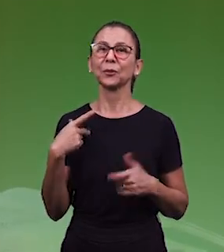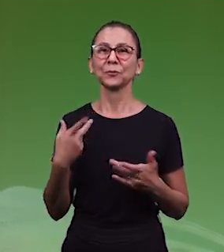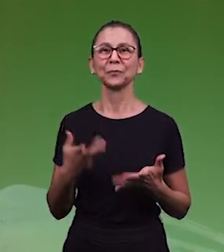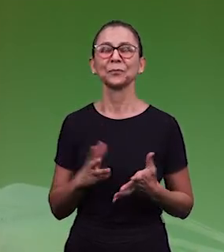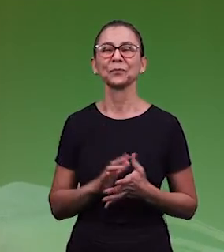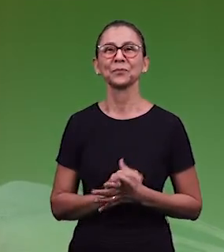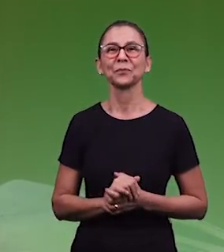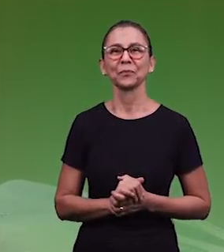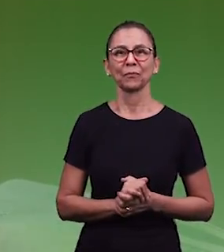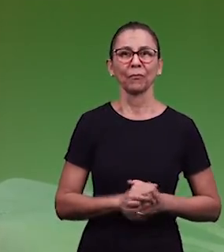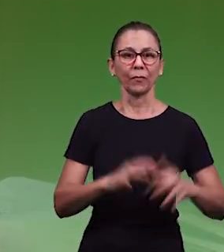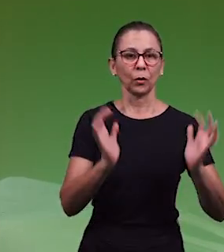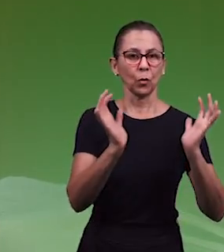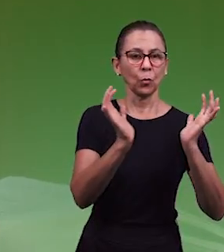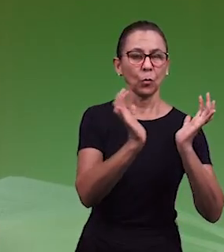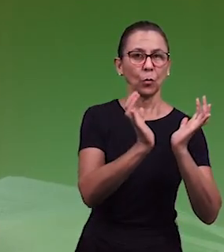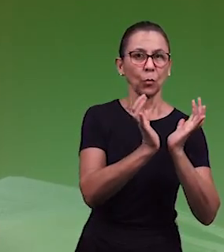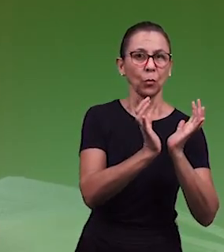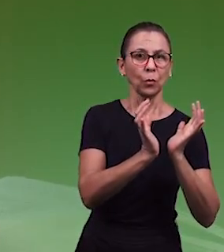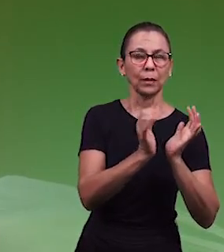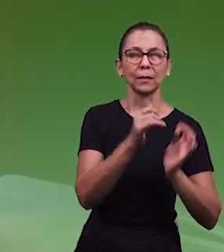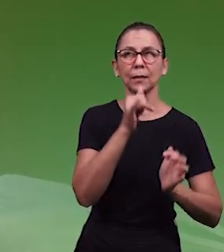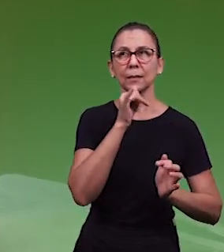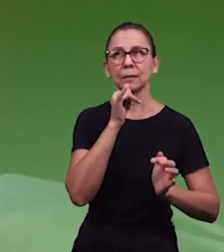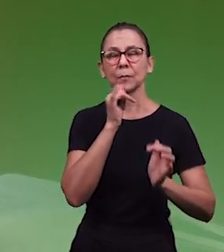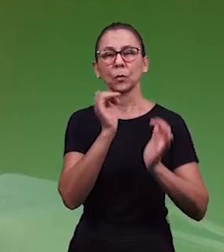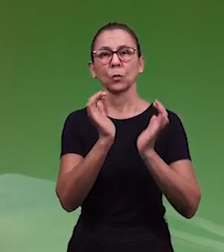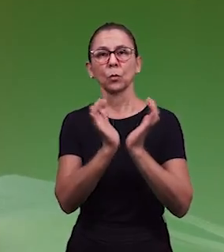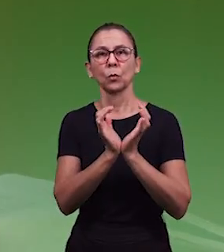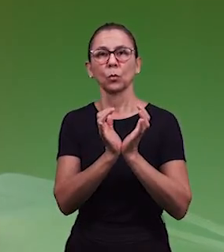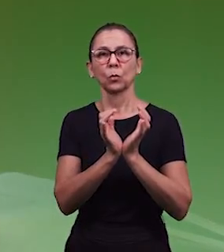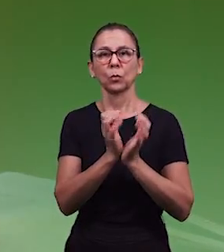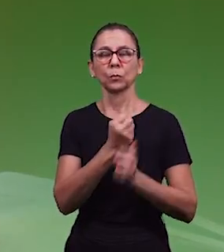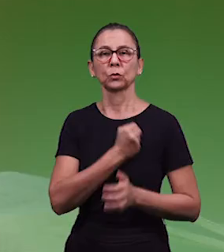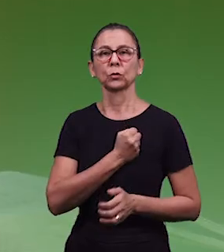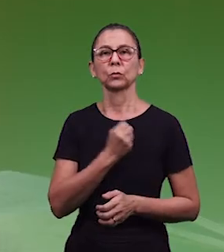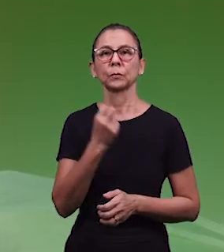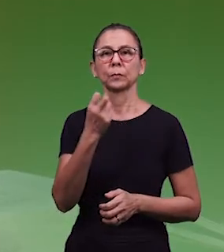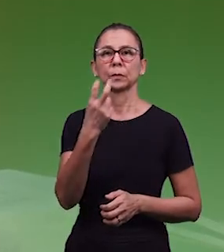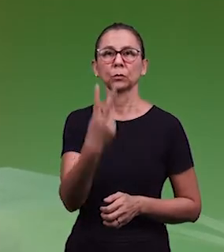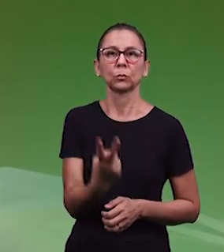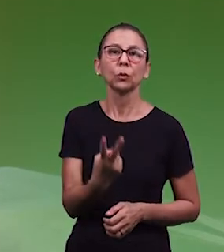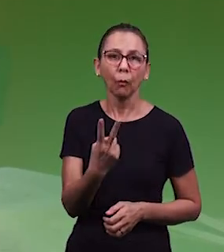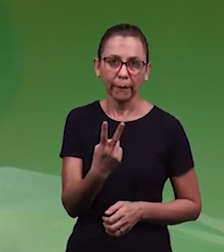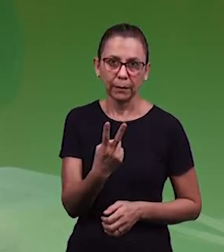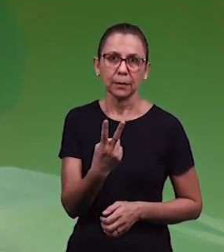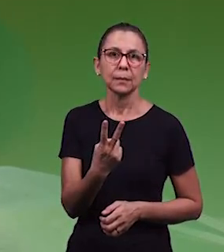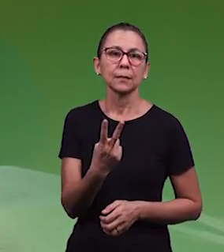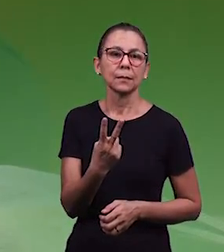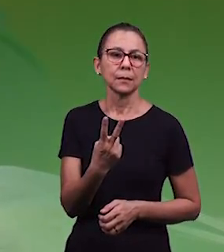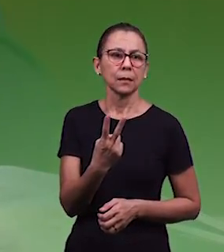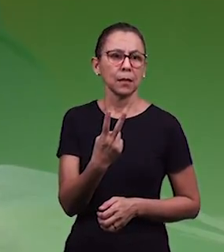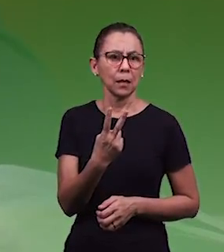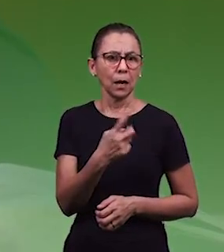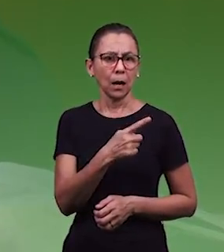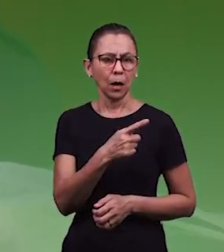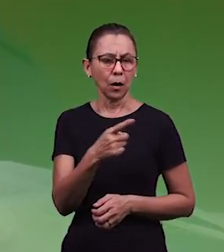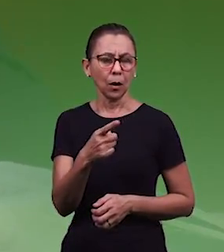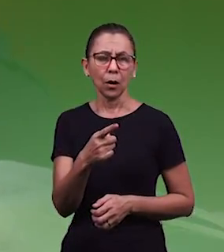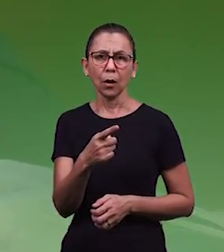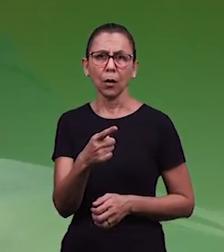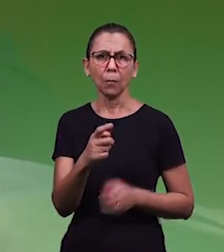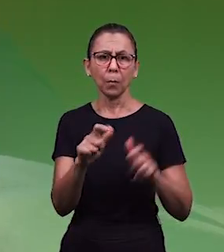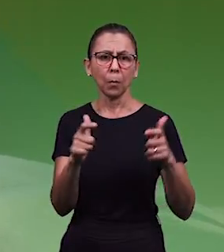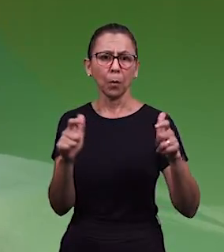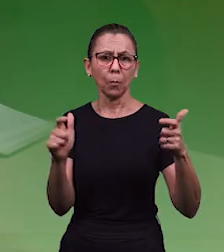que mais salva é o grupo 2, exemplo, né? Quem é que está à frente? É o irmão ali. Todo mundo quer ir para o grupo dele. Passa a